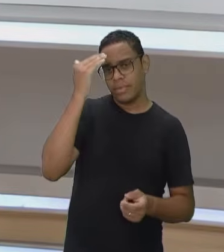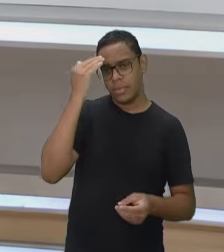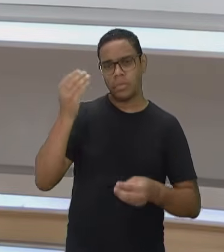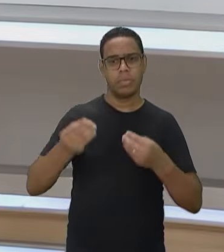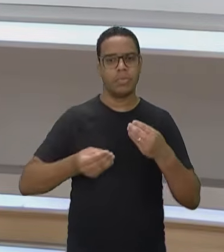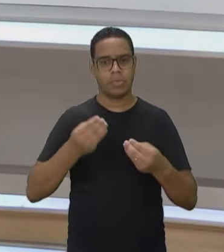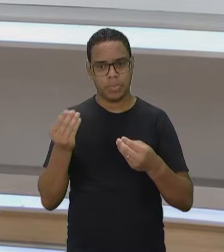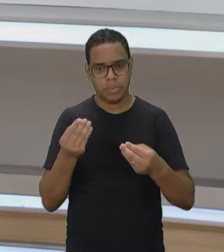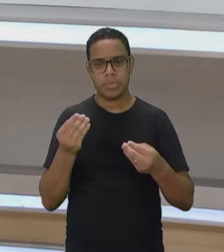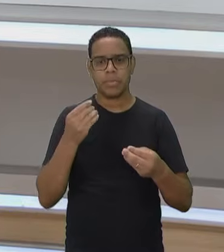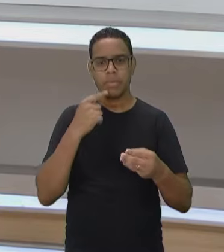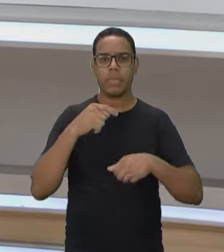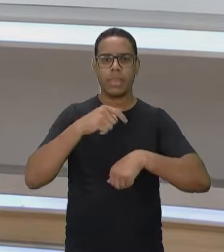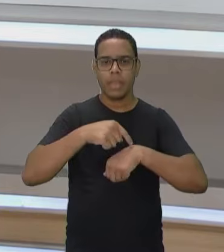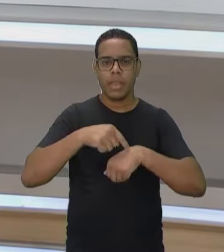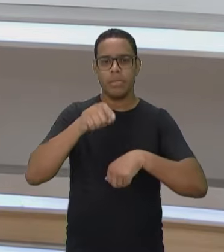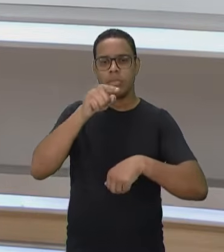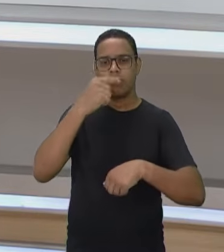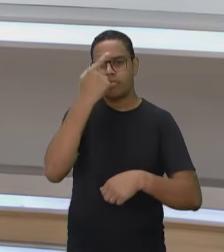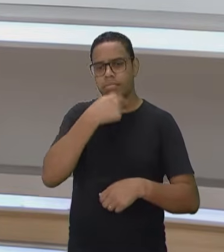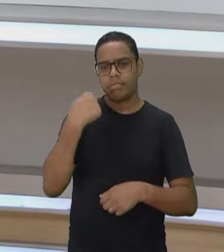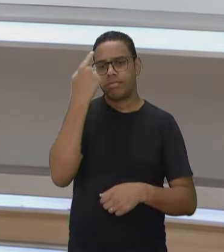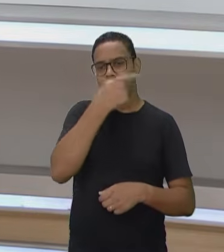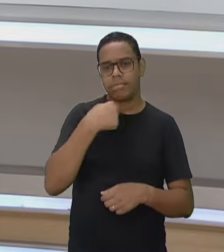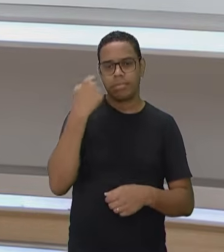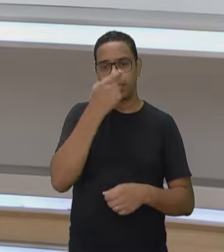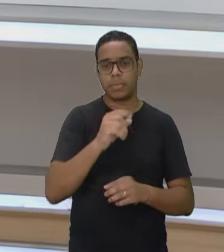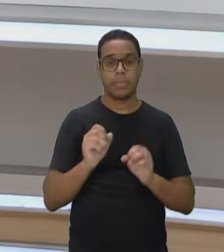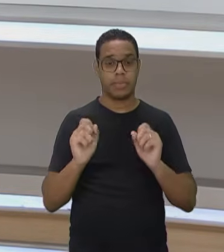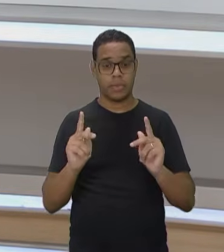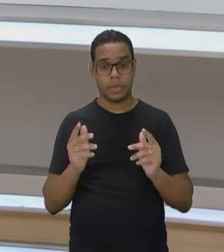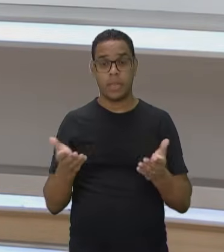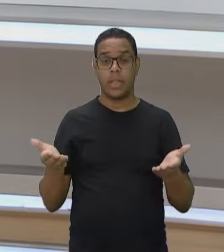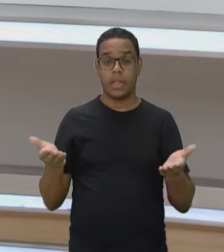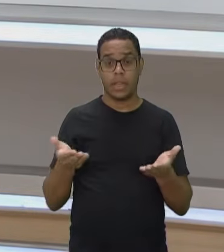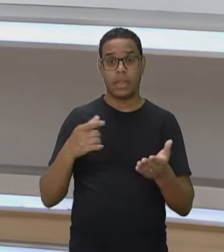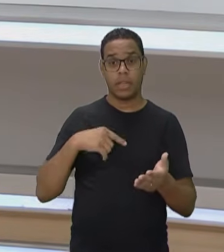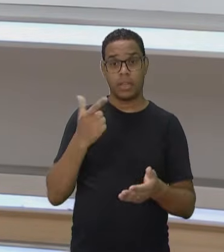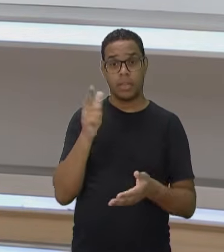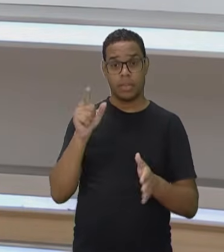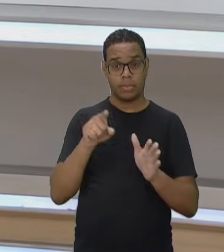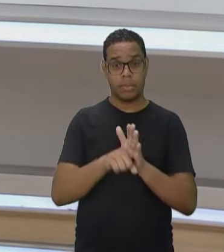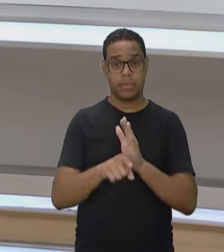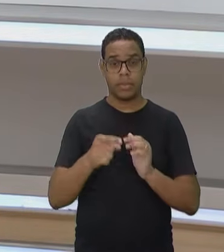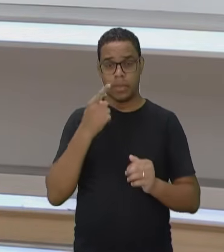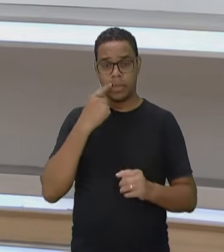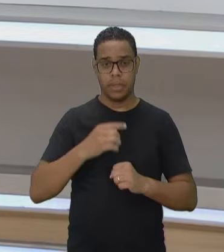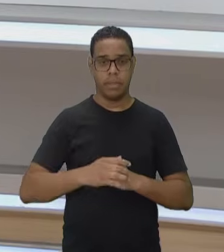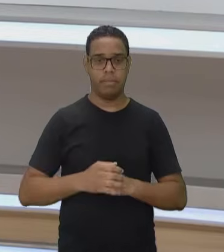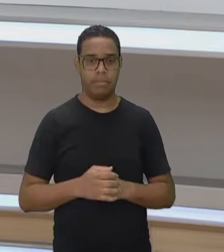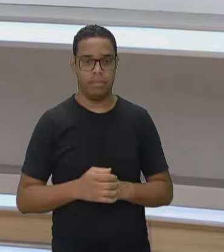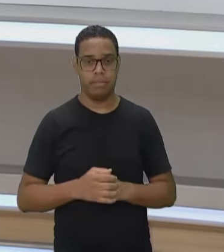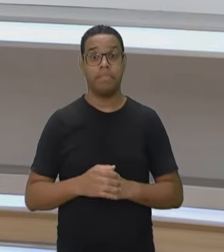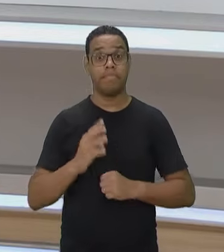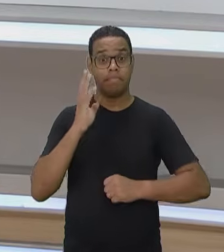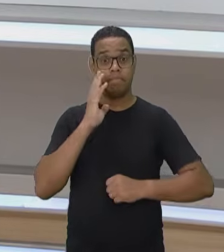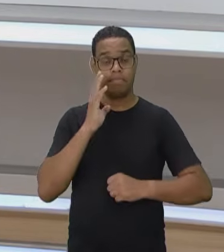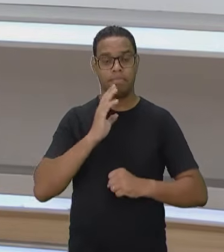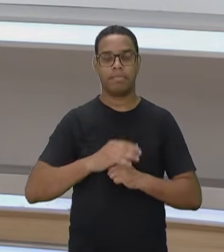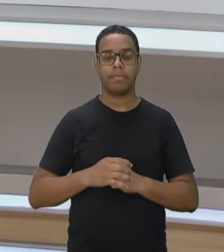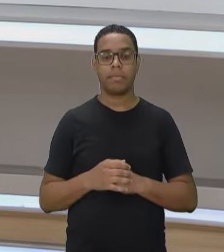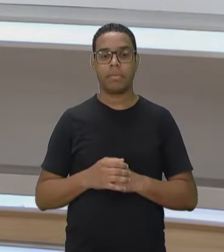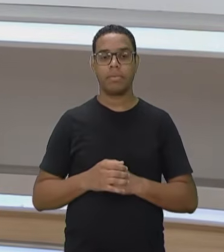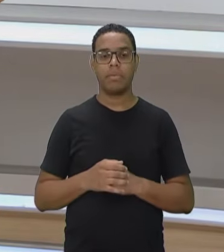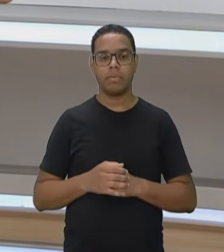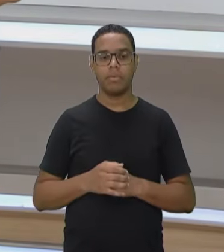aí essa passagem do tempo, tá bom? Agora temos outra questão aqui, olha só. E essa é bem legal. Nós